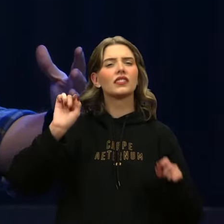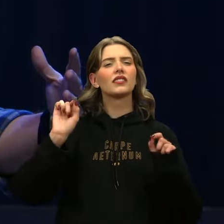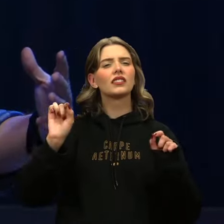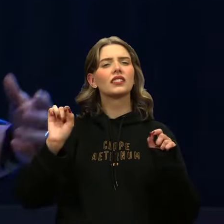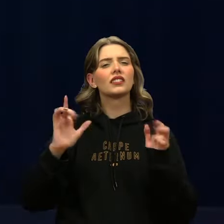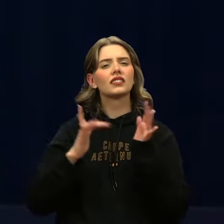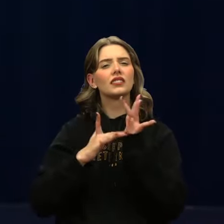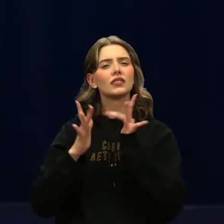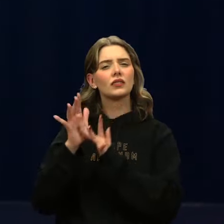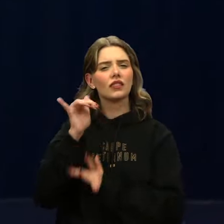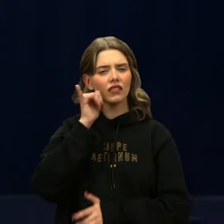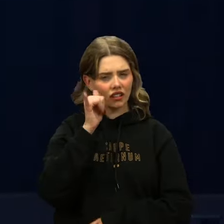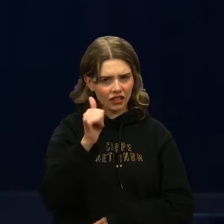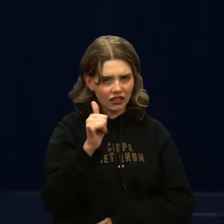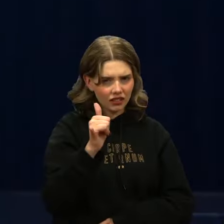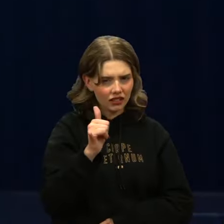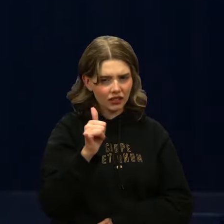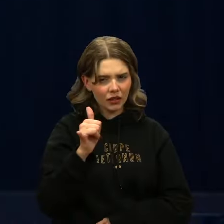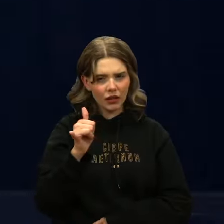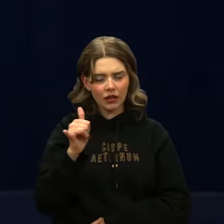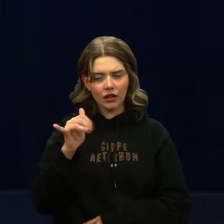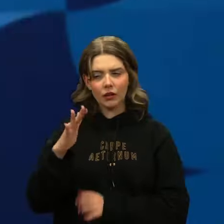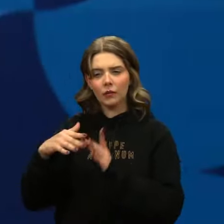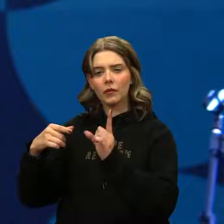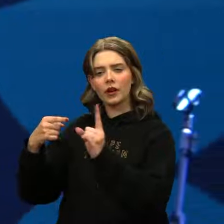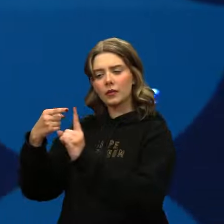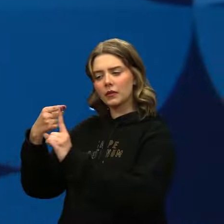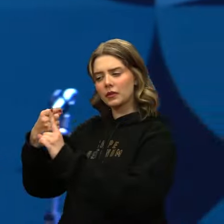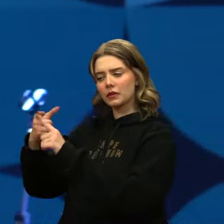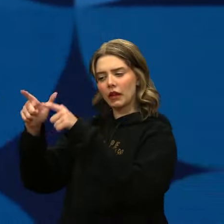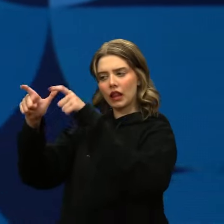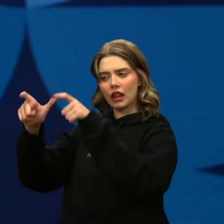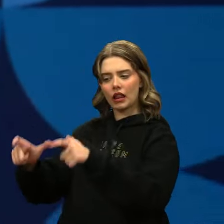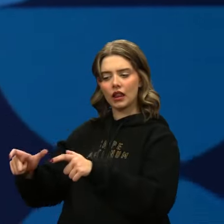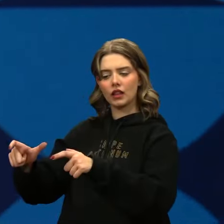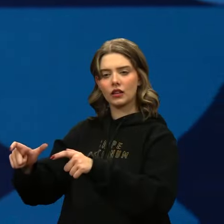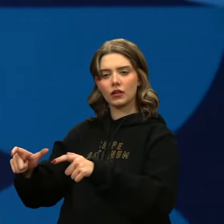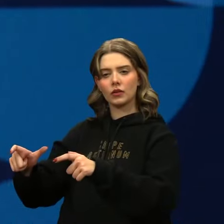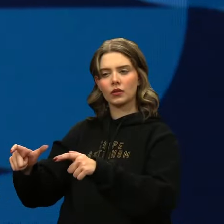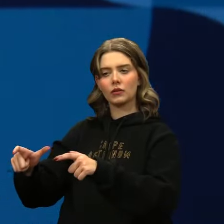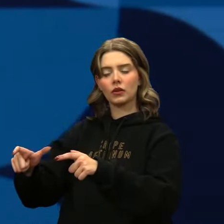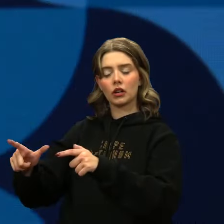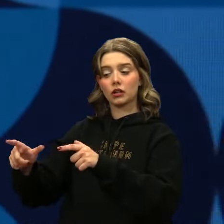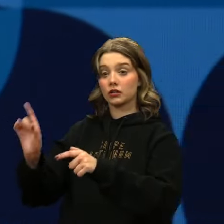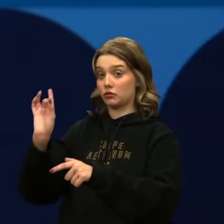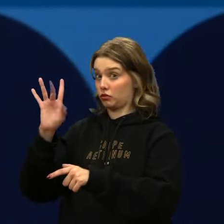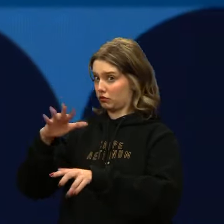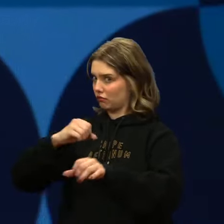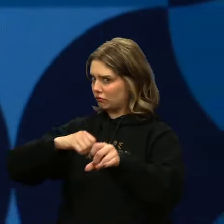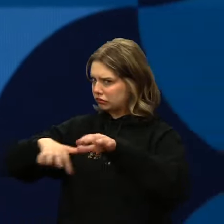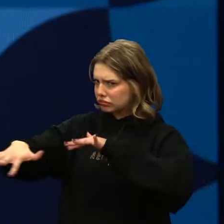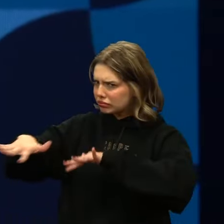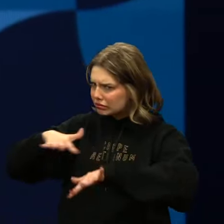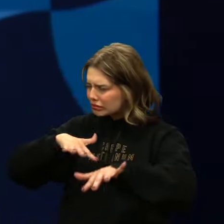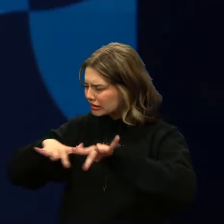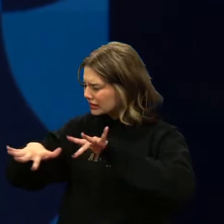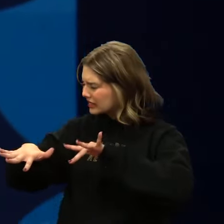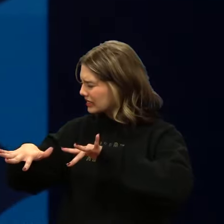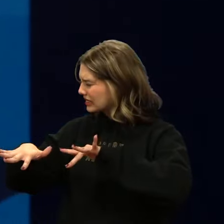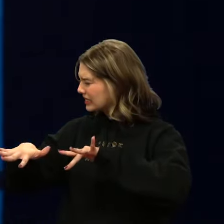dizendo aqui? Para uma igreja localizada no lugar dos terremotos, que passava por